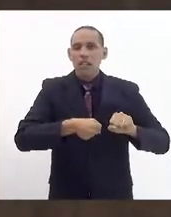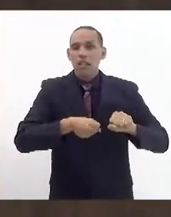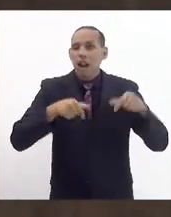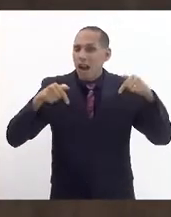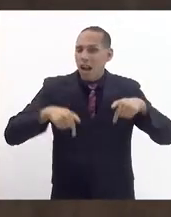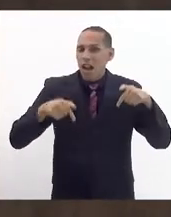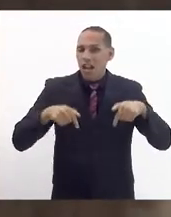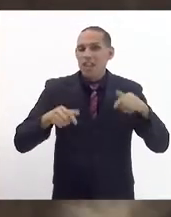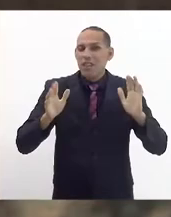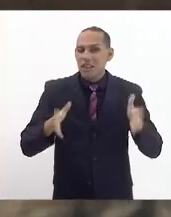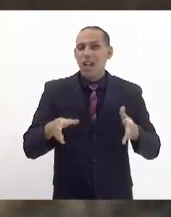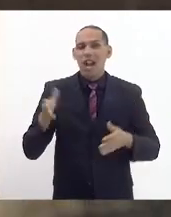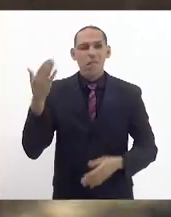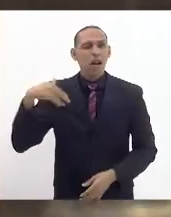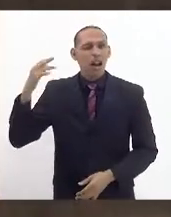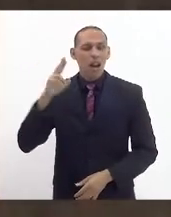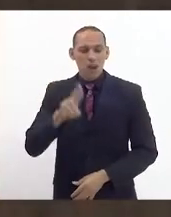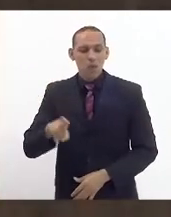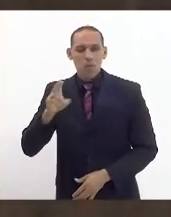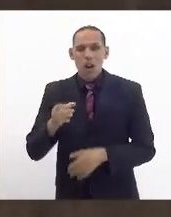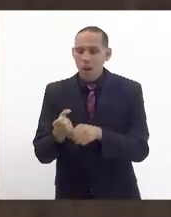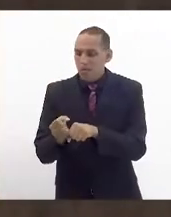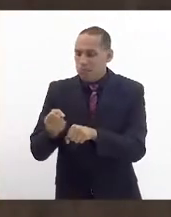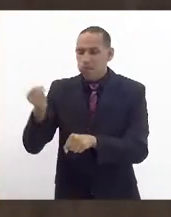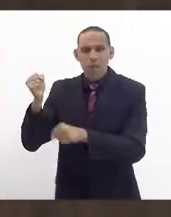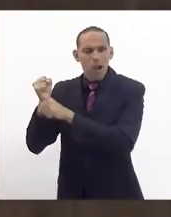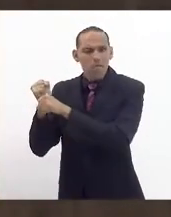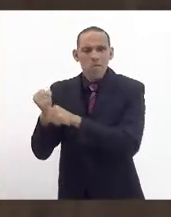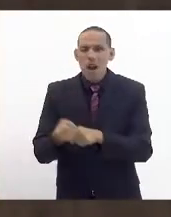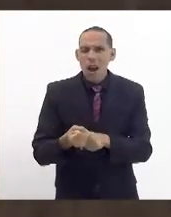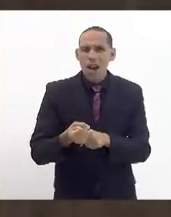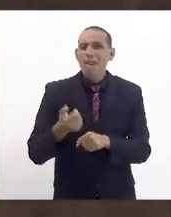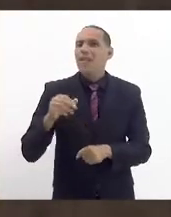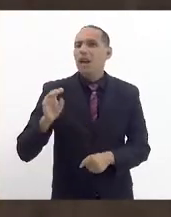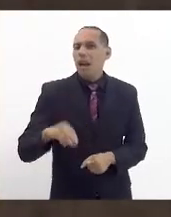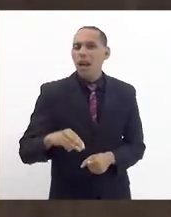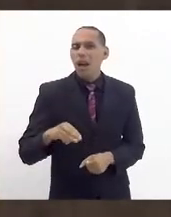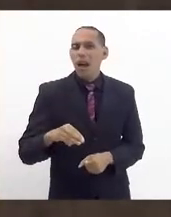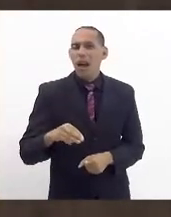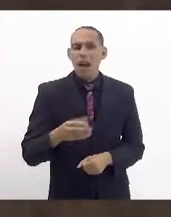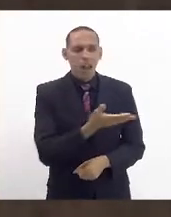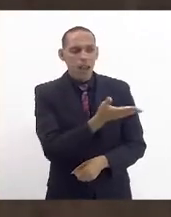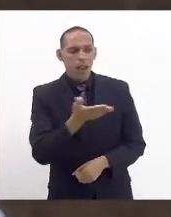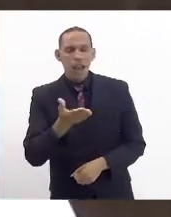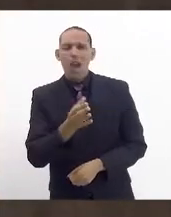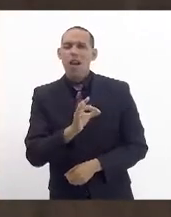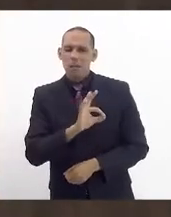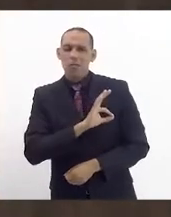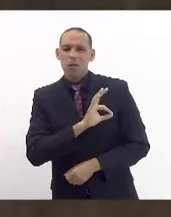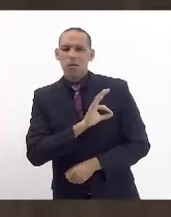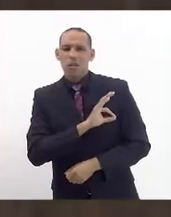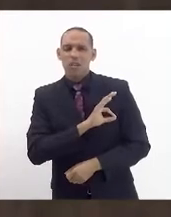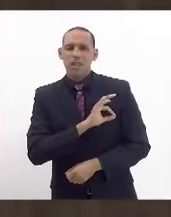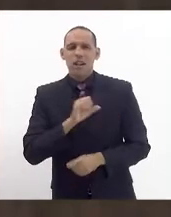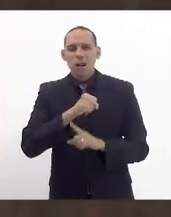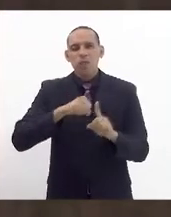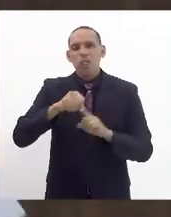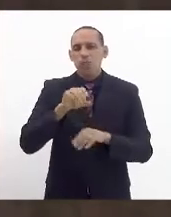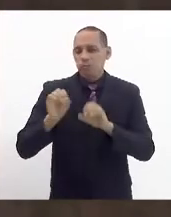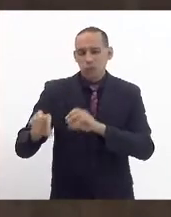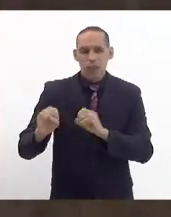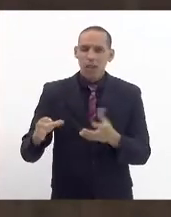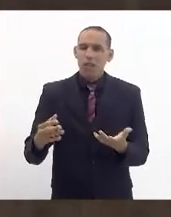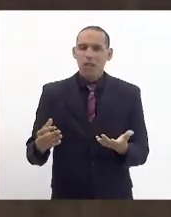de tacos de beisebol por agentes do socioeducativo. Isso não pode e não deve voltar a